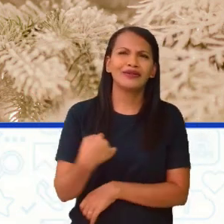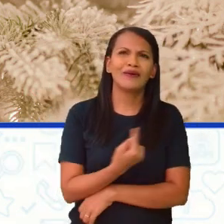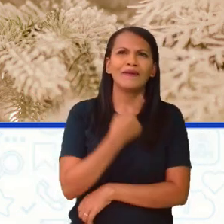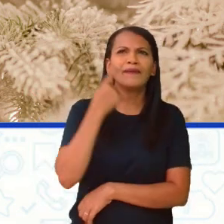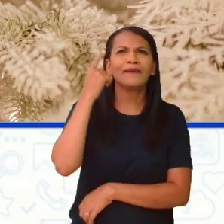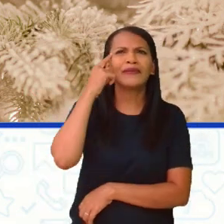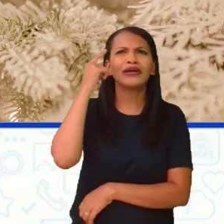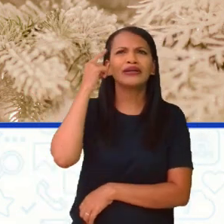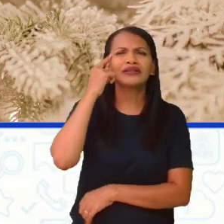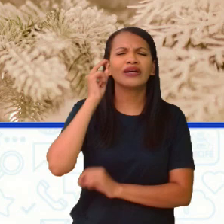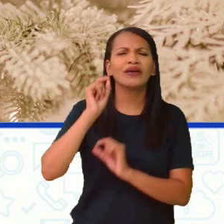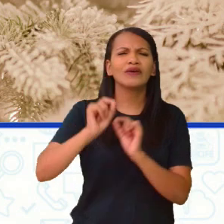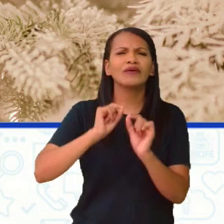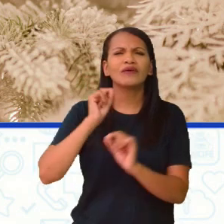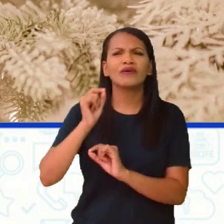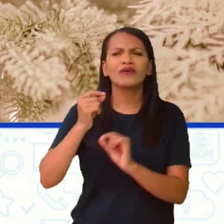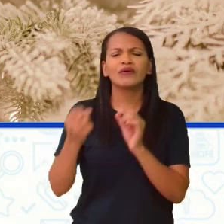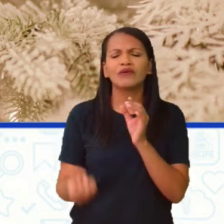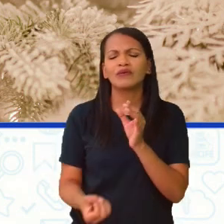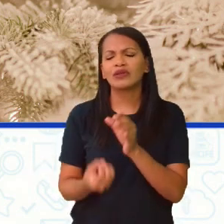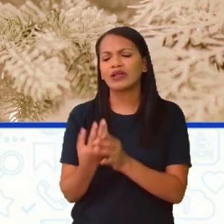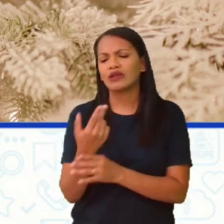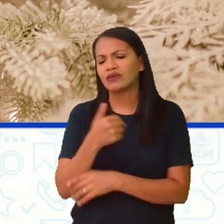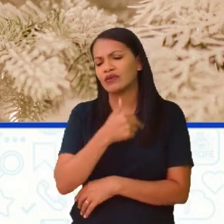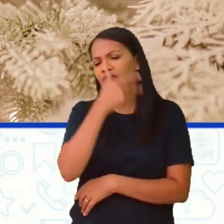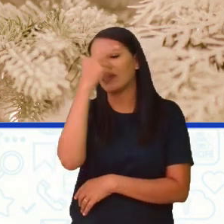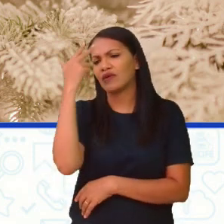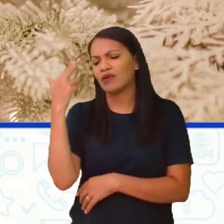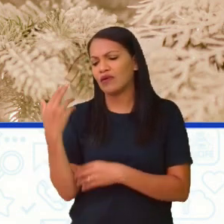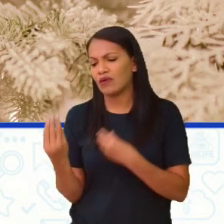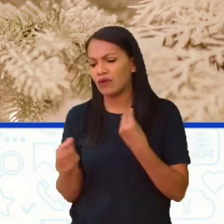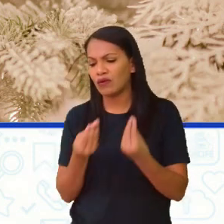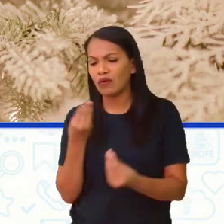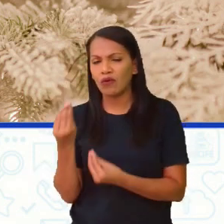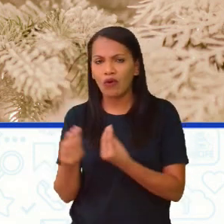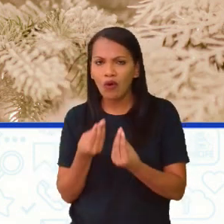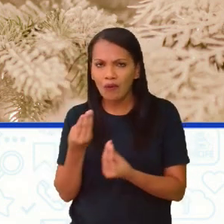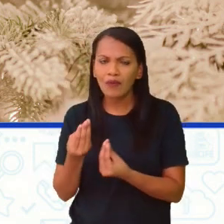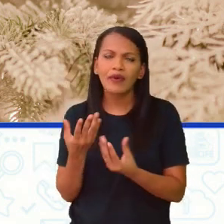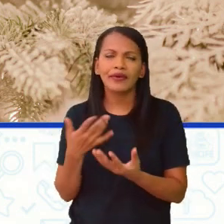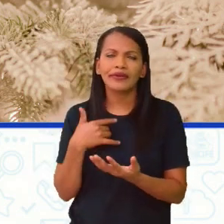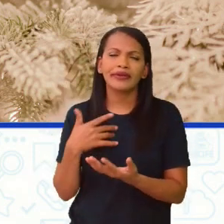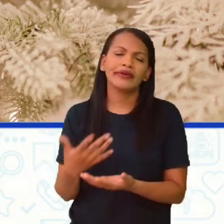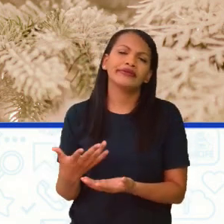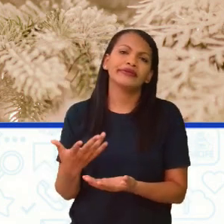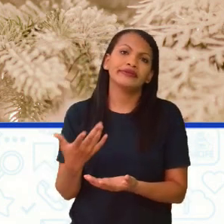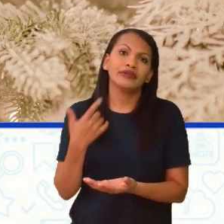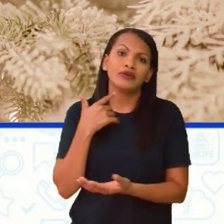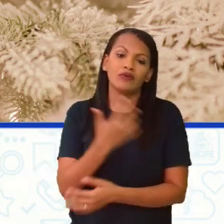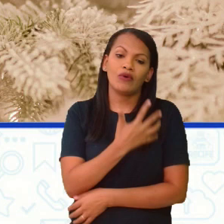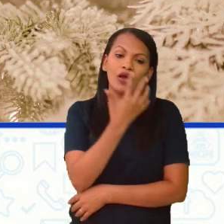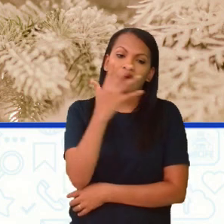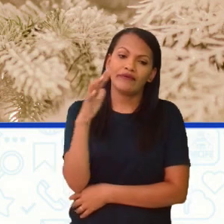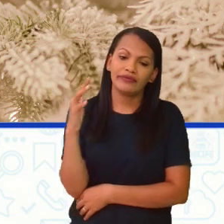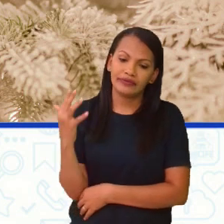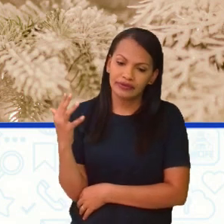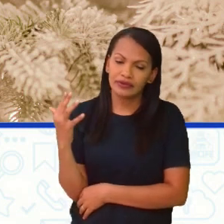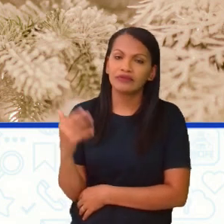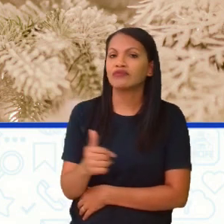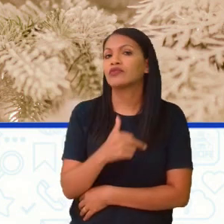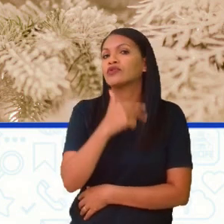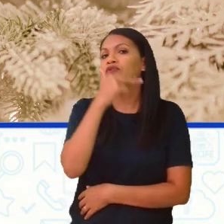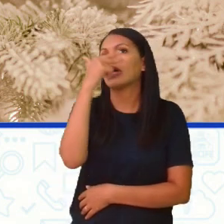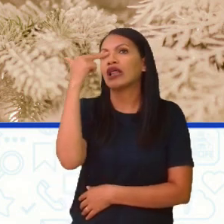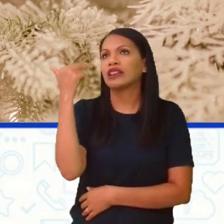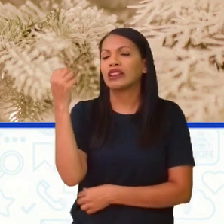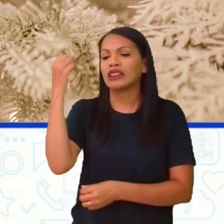nos símbolos, né? A origem do Natal, como é que a gente adotou a árvore para ser um símbolo natalino,